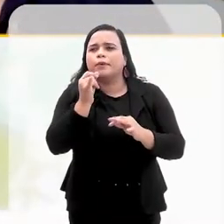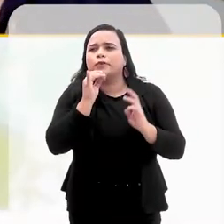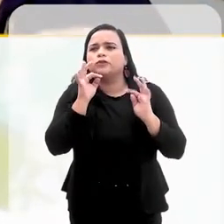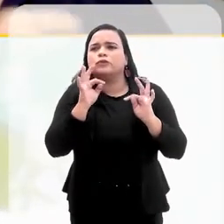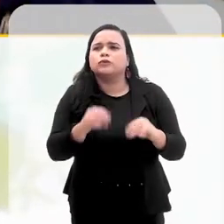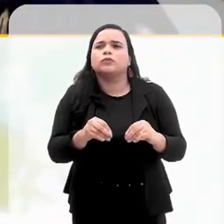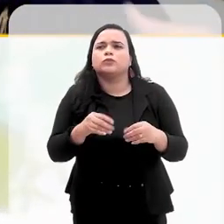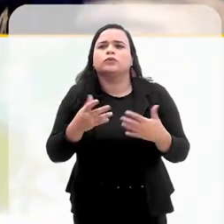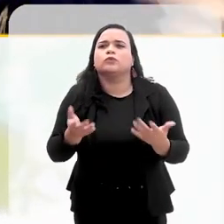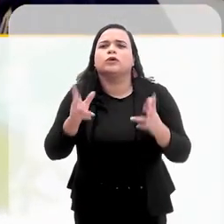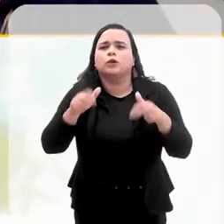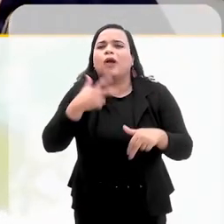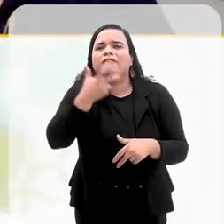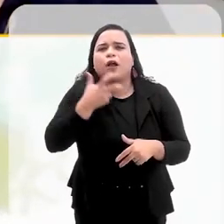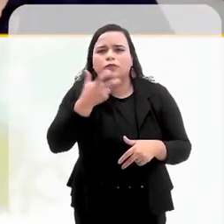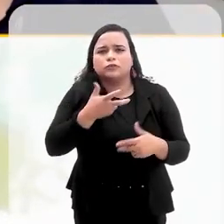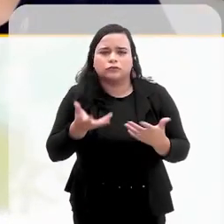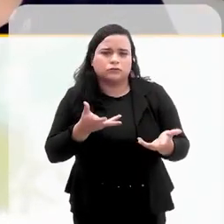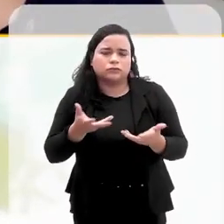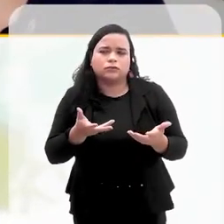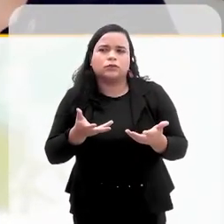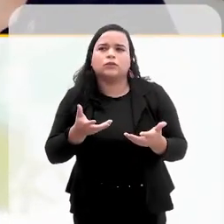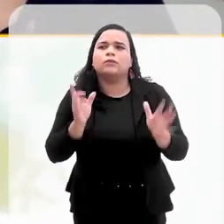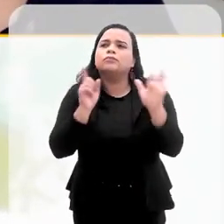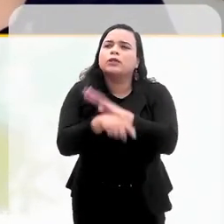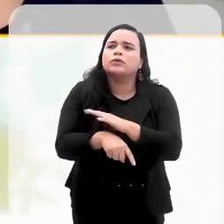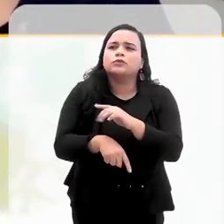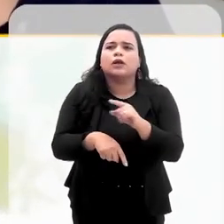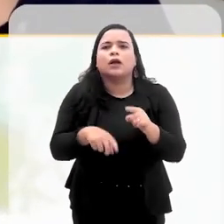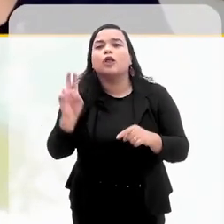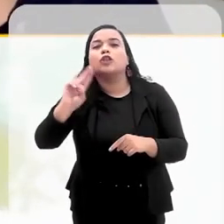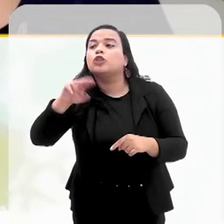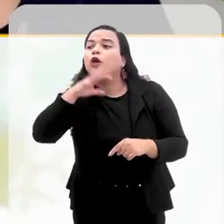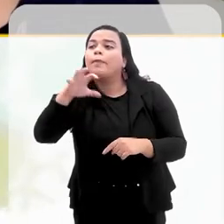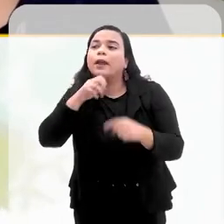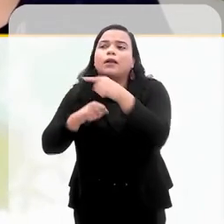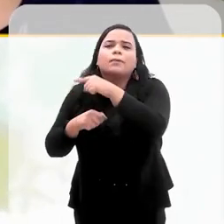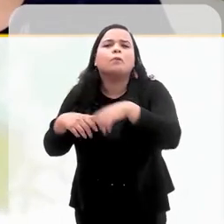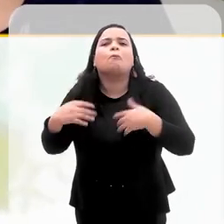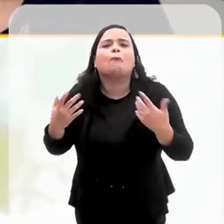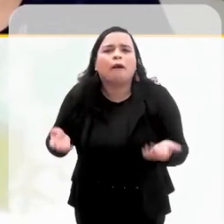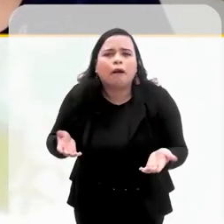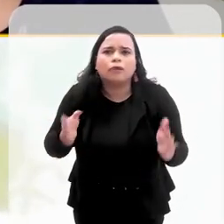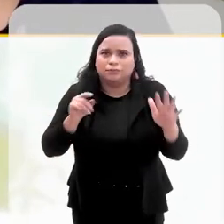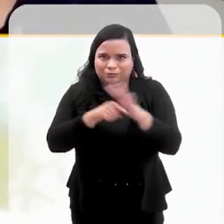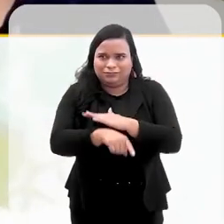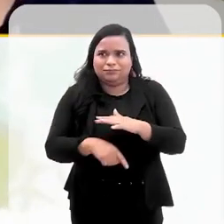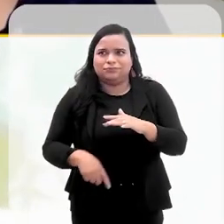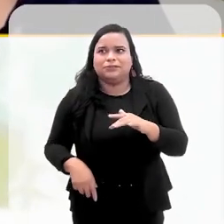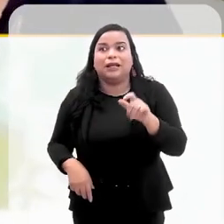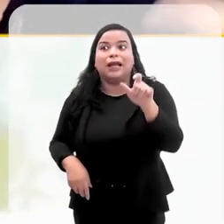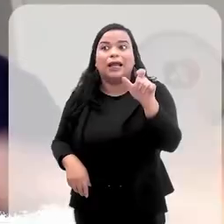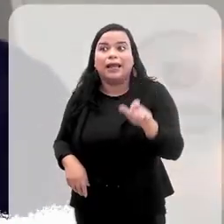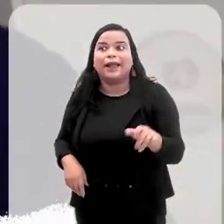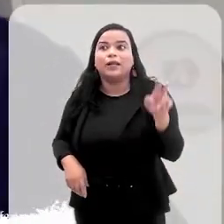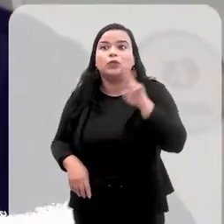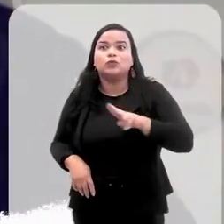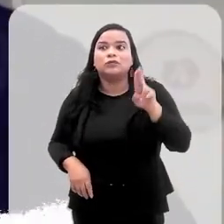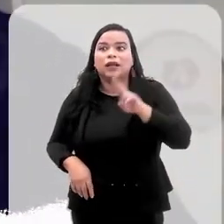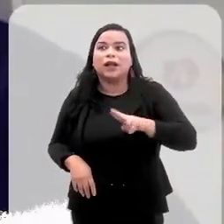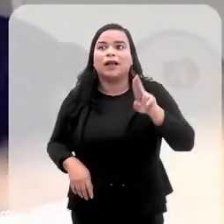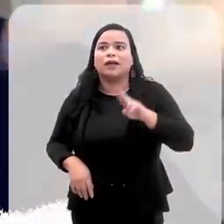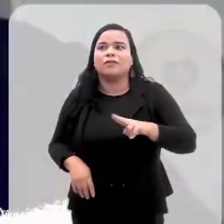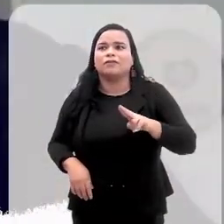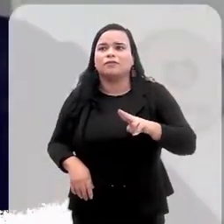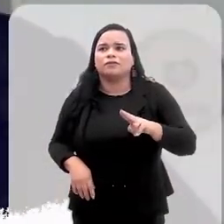chama esse animal? Então, perguntava para ele, ele usava a prancha de papel, tá? Ele usava, mas nem sempre